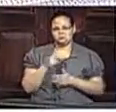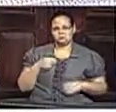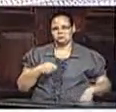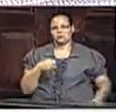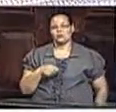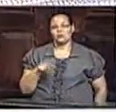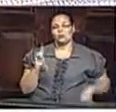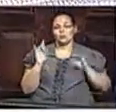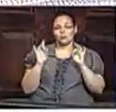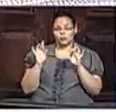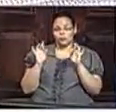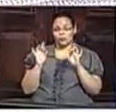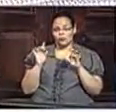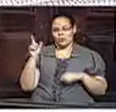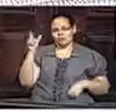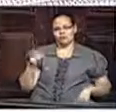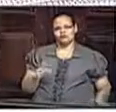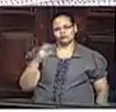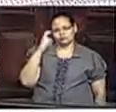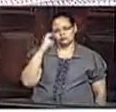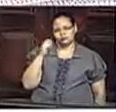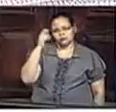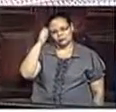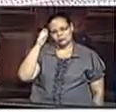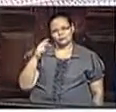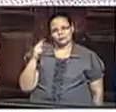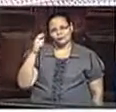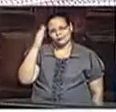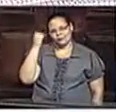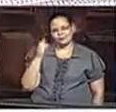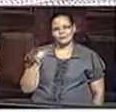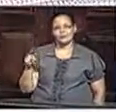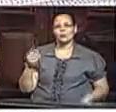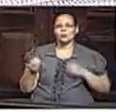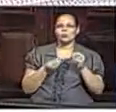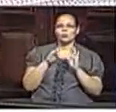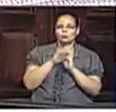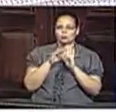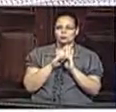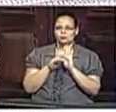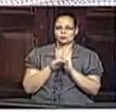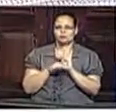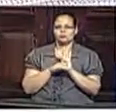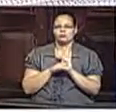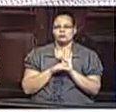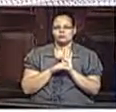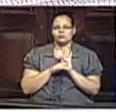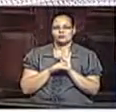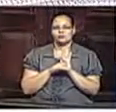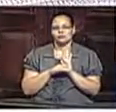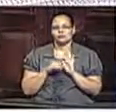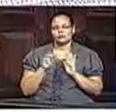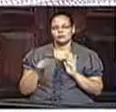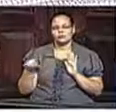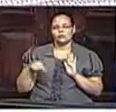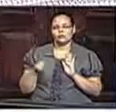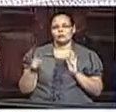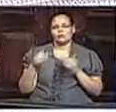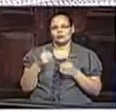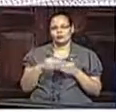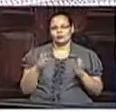especialistas apresentaram muitas medidas relevantes e de se notar, como Vossa Excelência notou com toda a pertinência, que esses